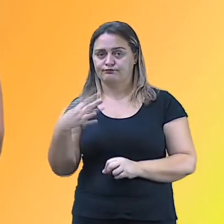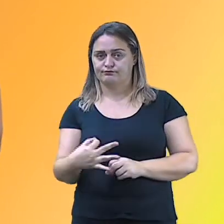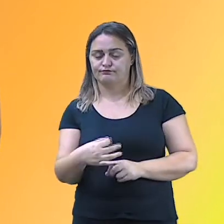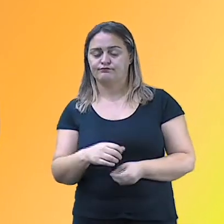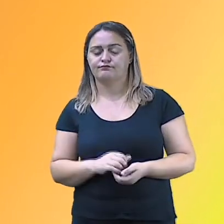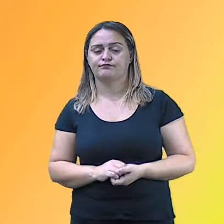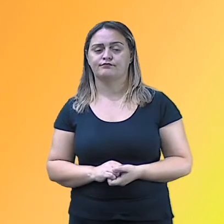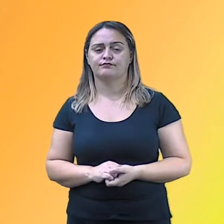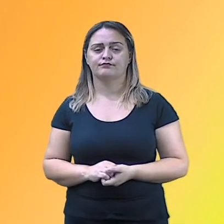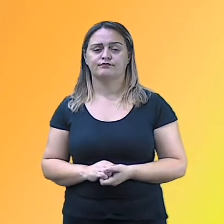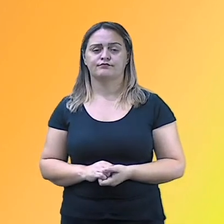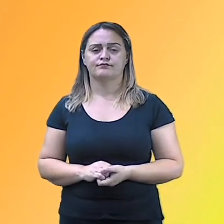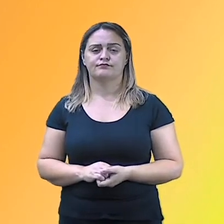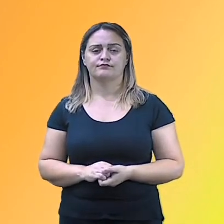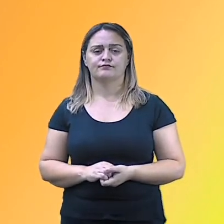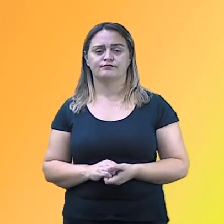preposição.